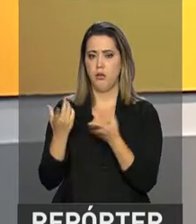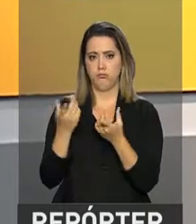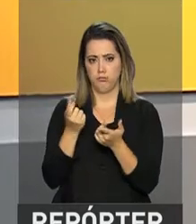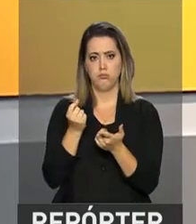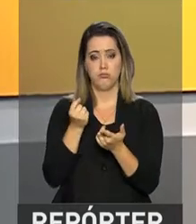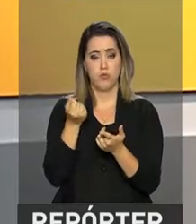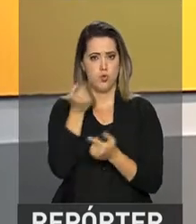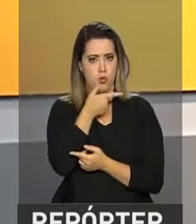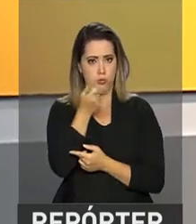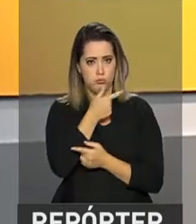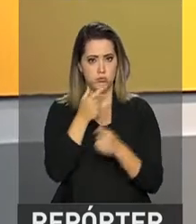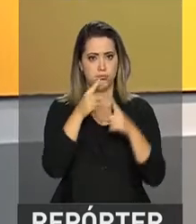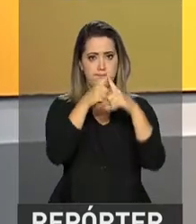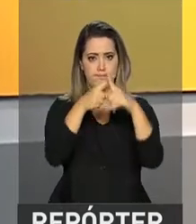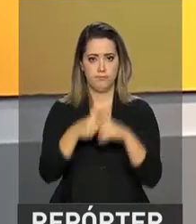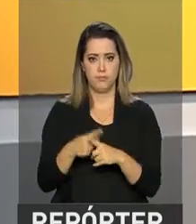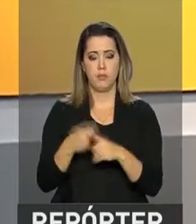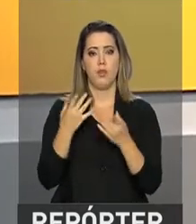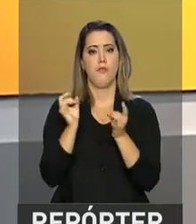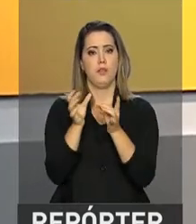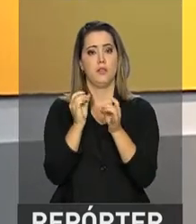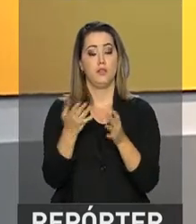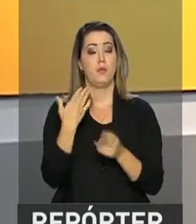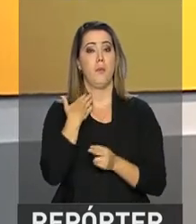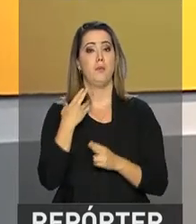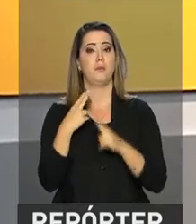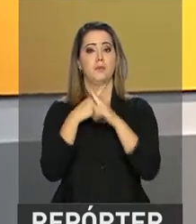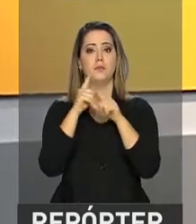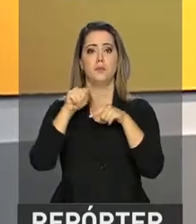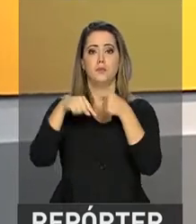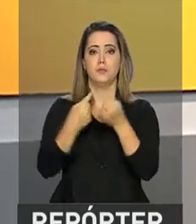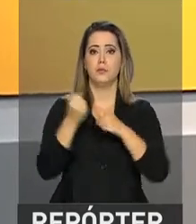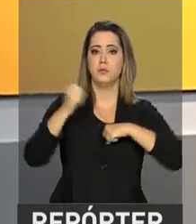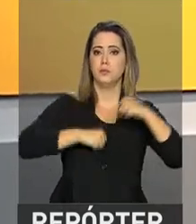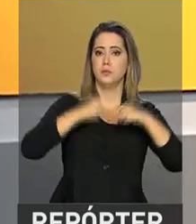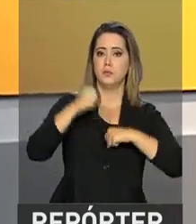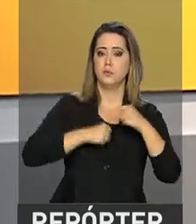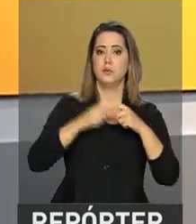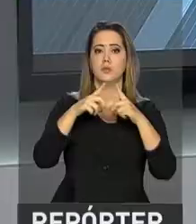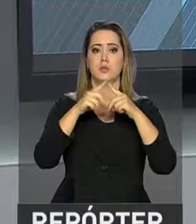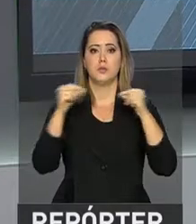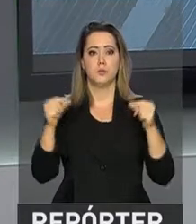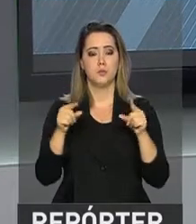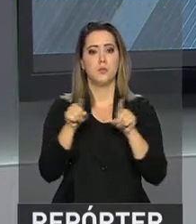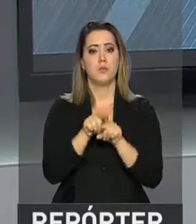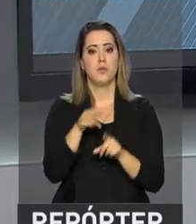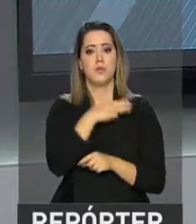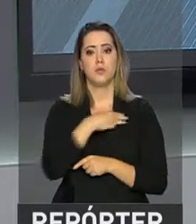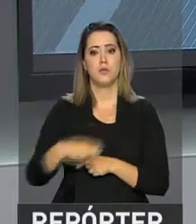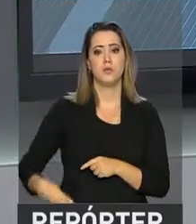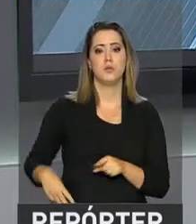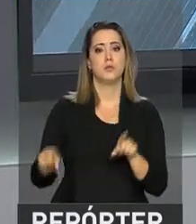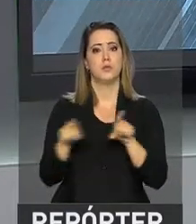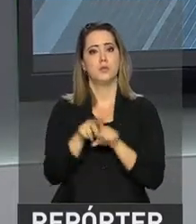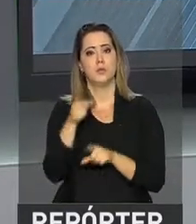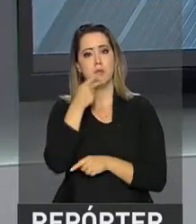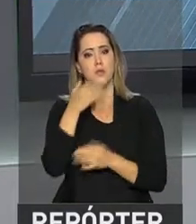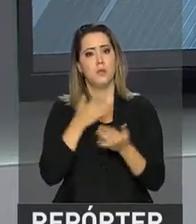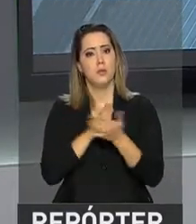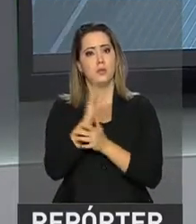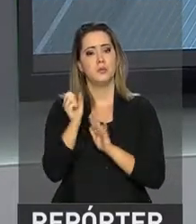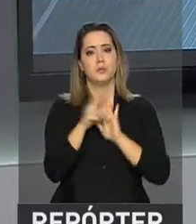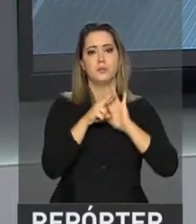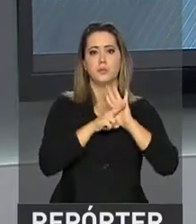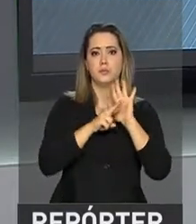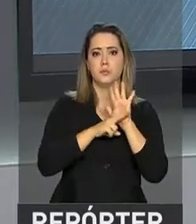a declaração foi feita após participar de congresso da indústria siderúrgica em brasília meirelles também defendeu a aprovação de reformas